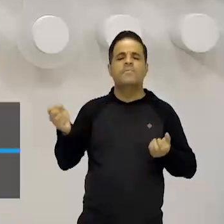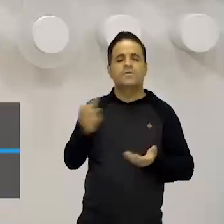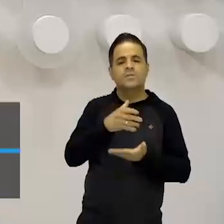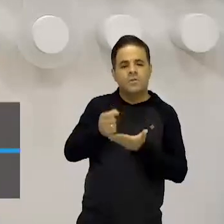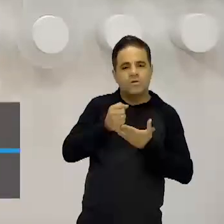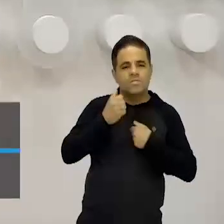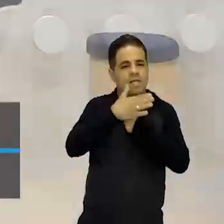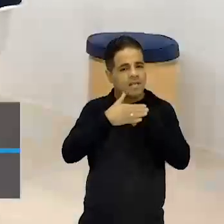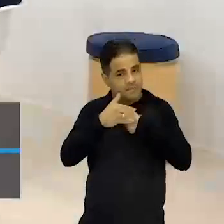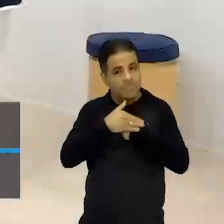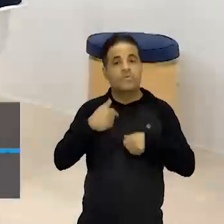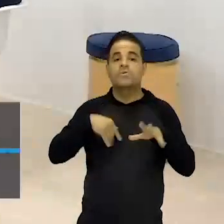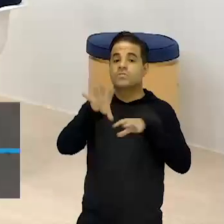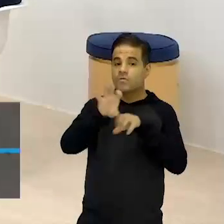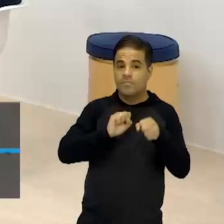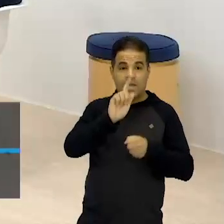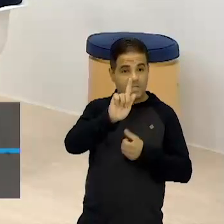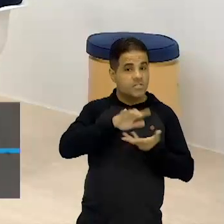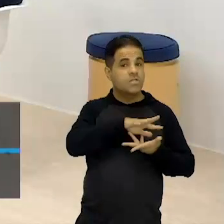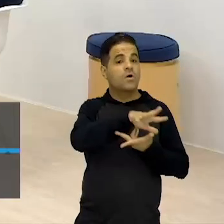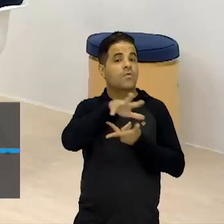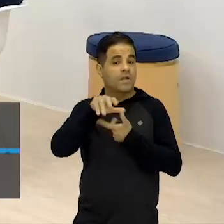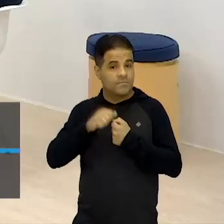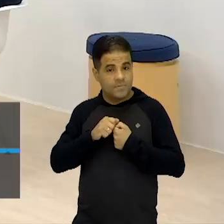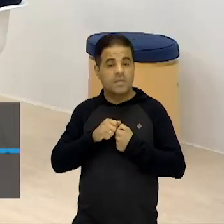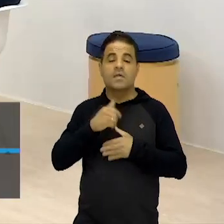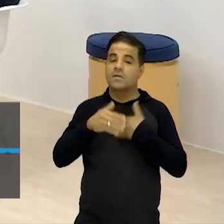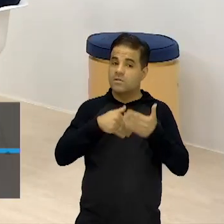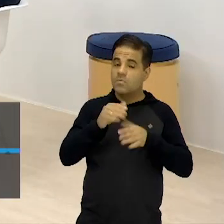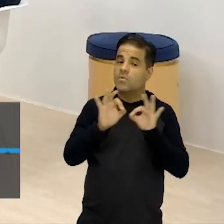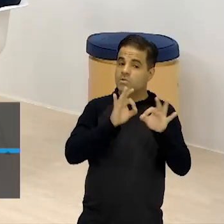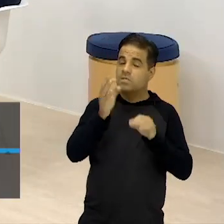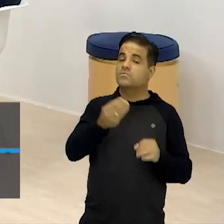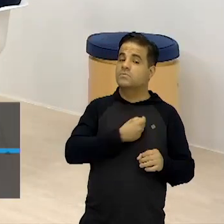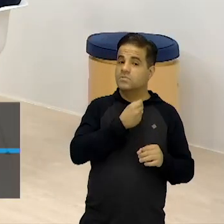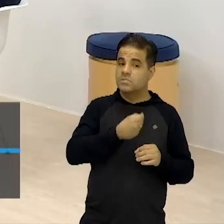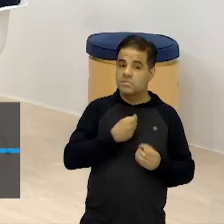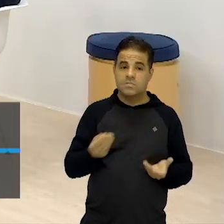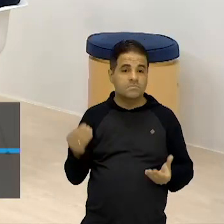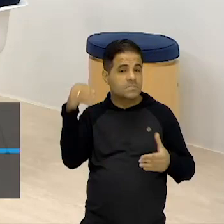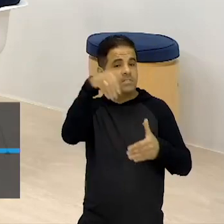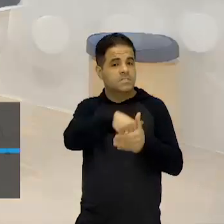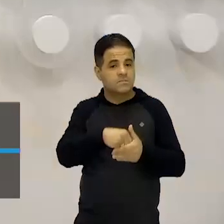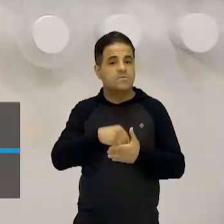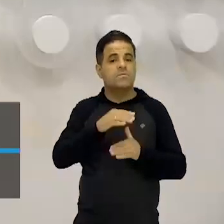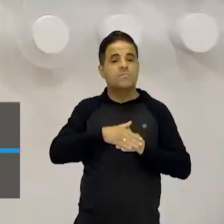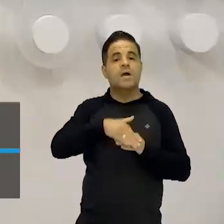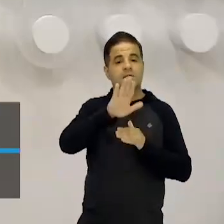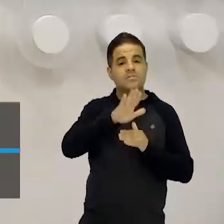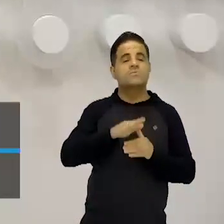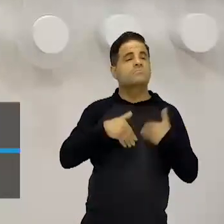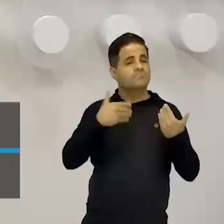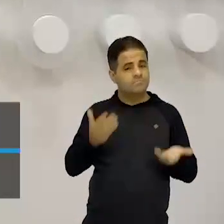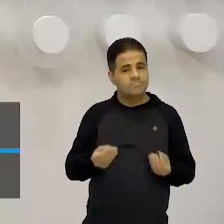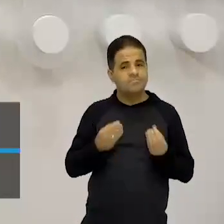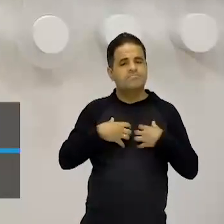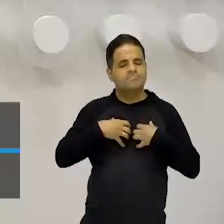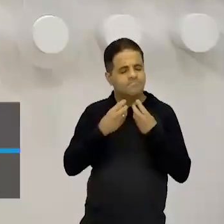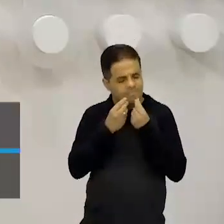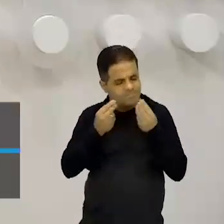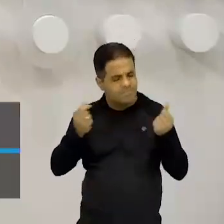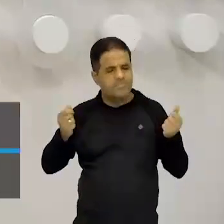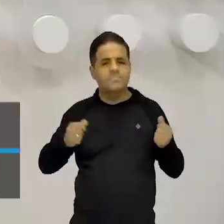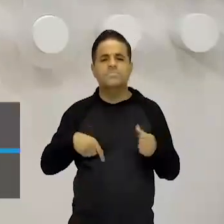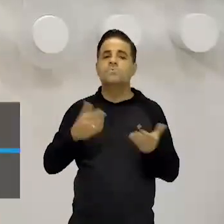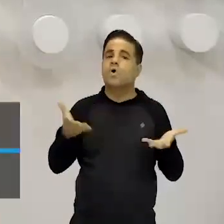esse alento, porque eu sou formada em geografia. E aí o projeto de vida, ele acrescentou mais isso. Então, é aquele gostinho